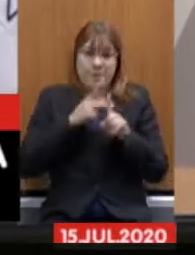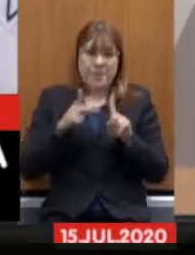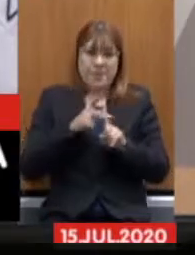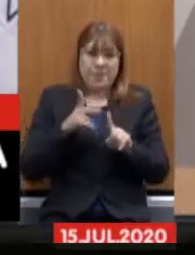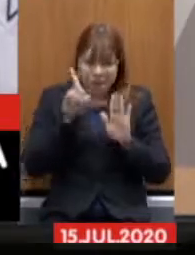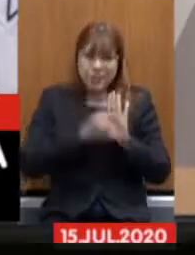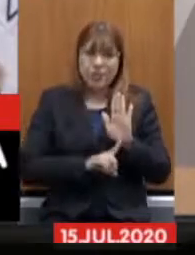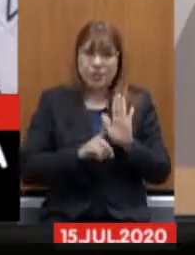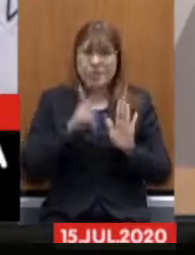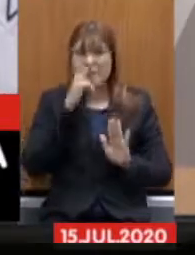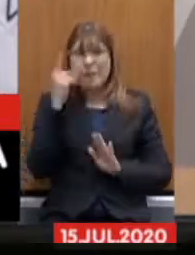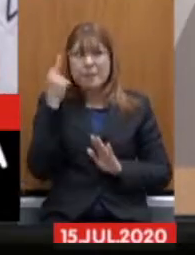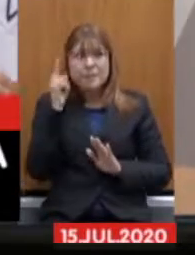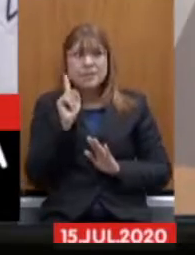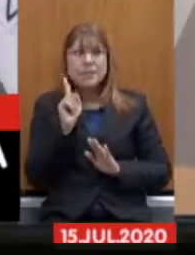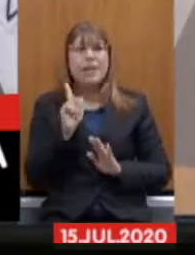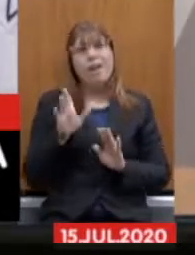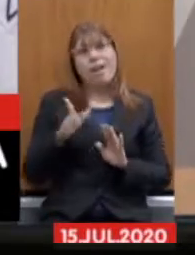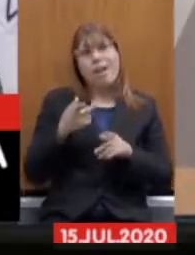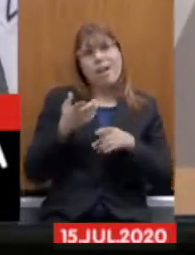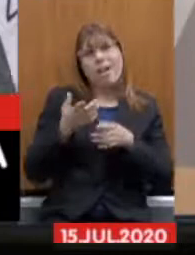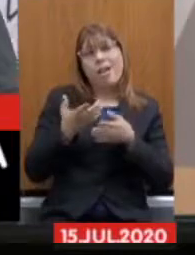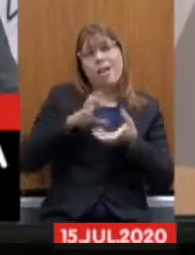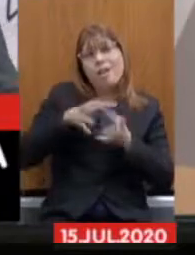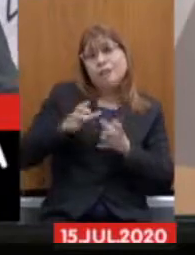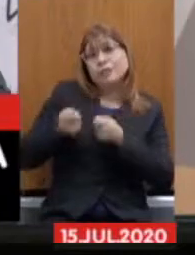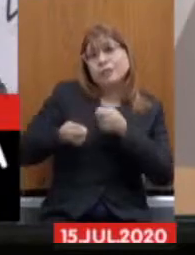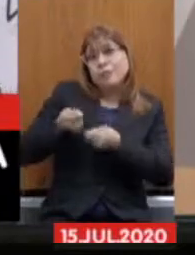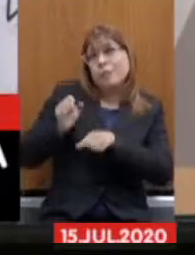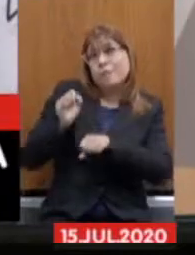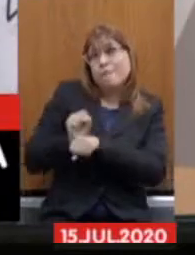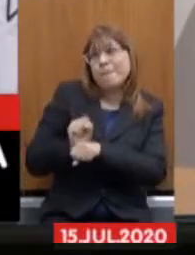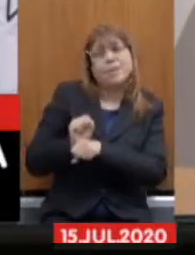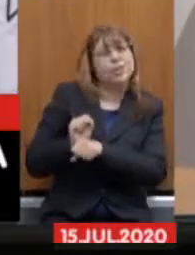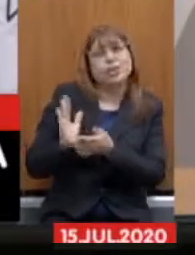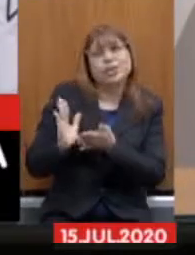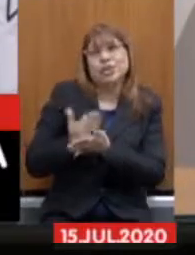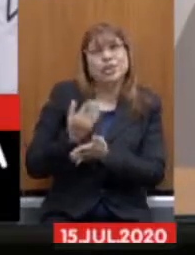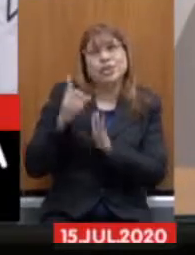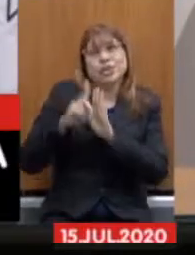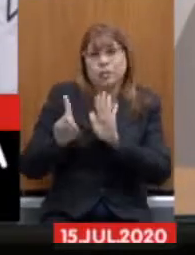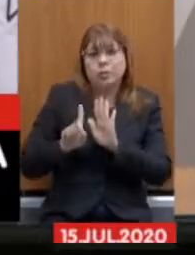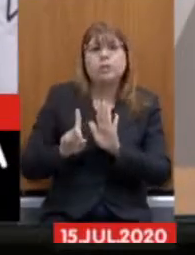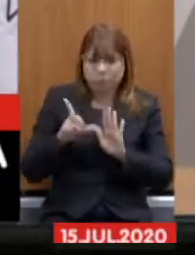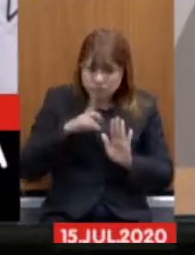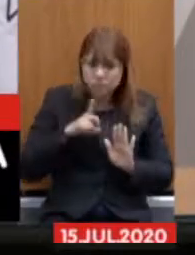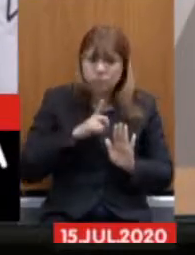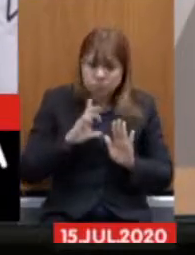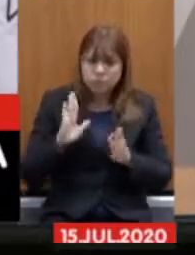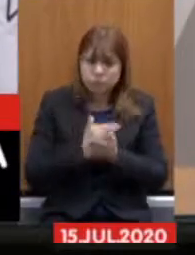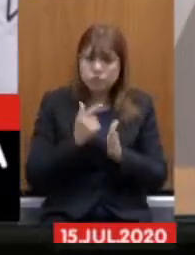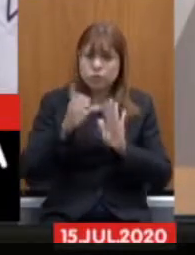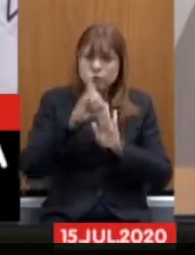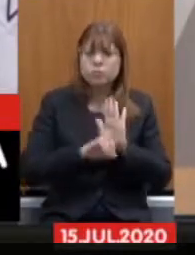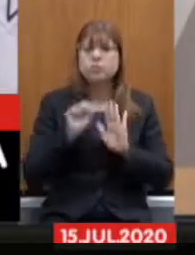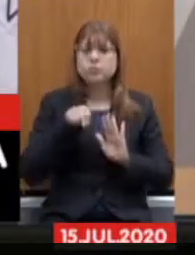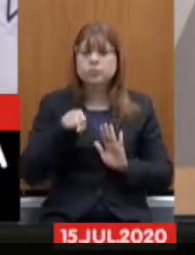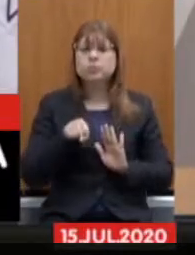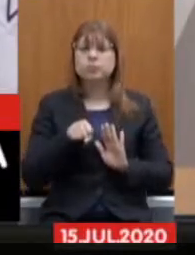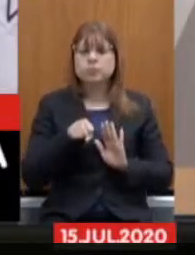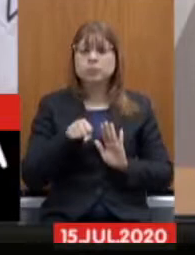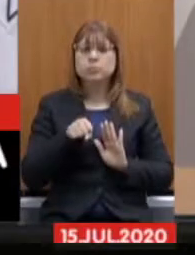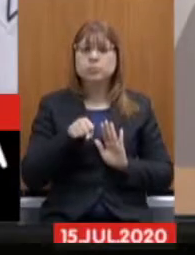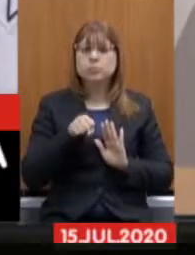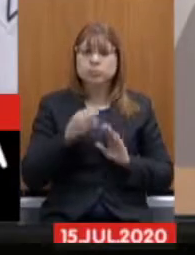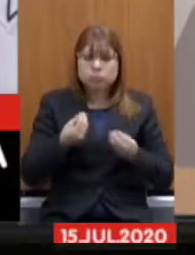que não é né a reforma administrativa está paralisada então o cara de direito tem sim benefício